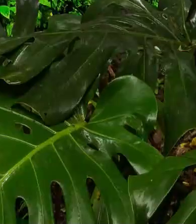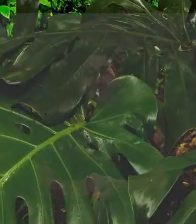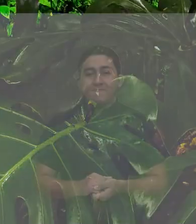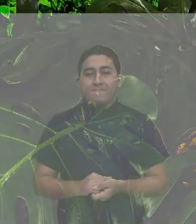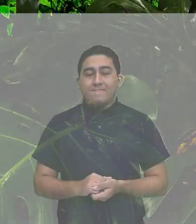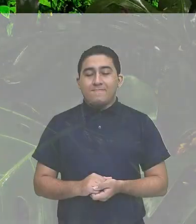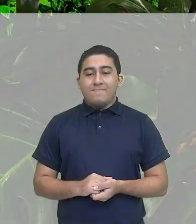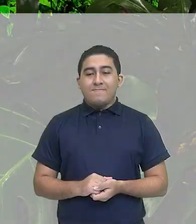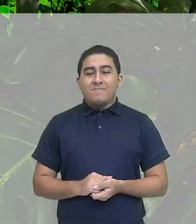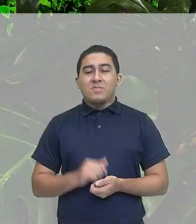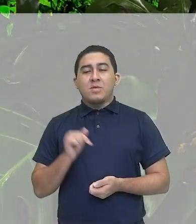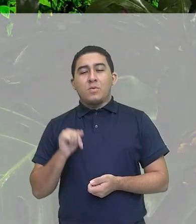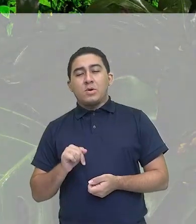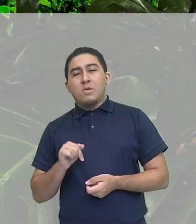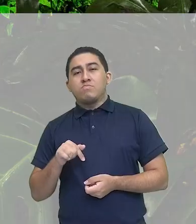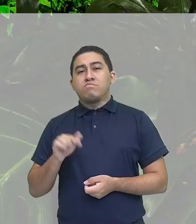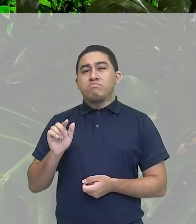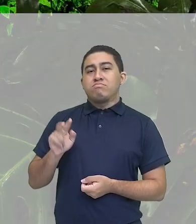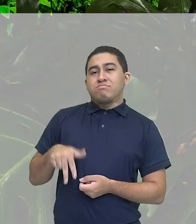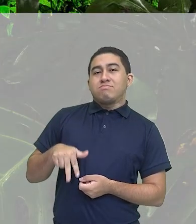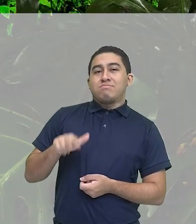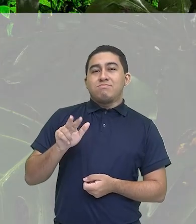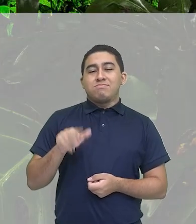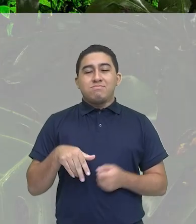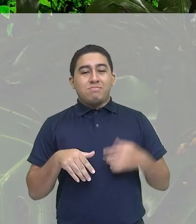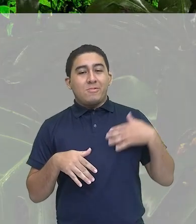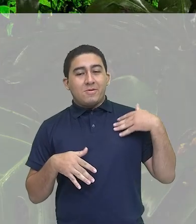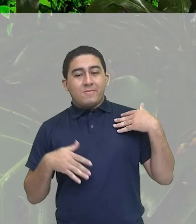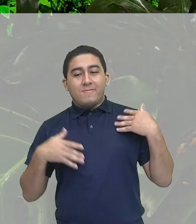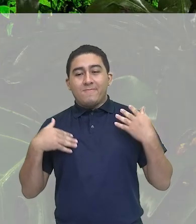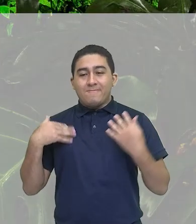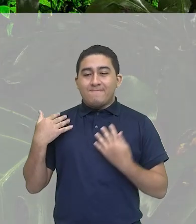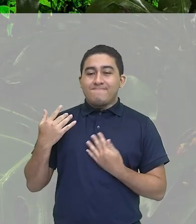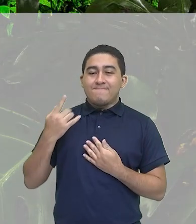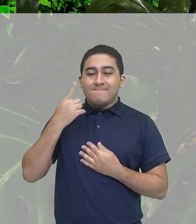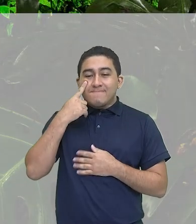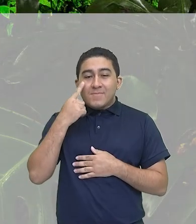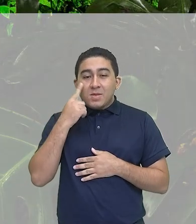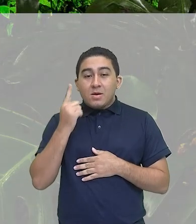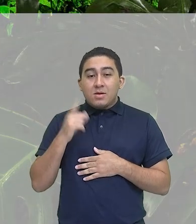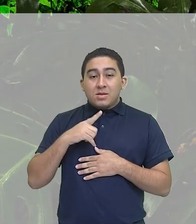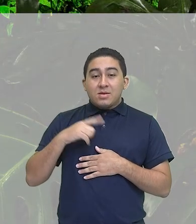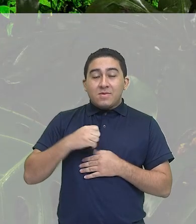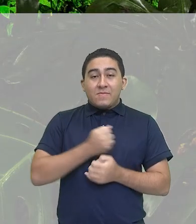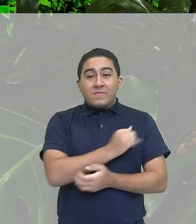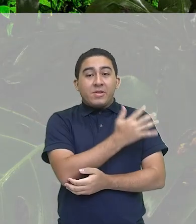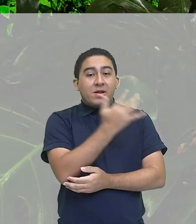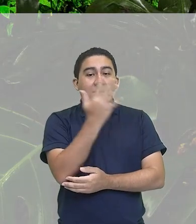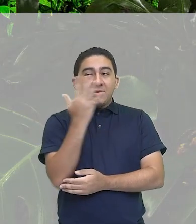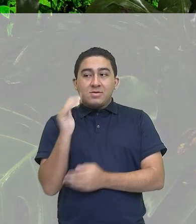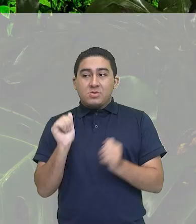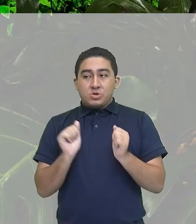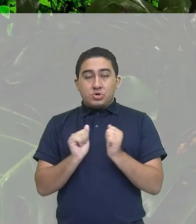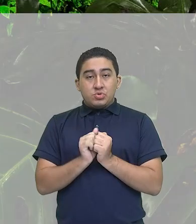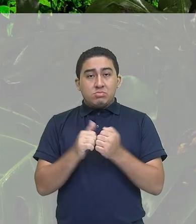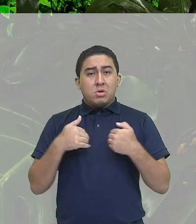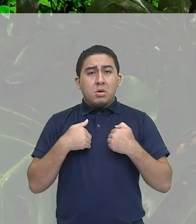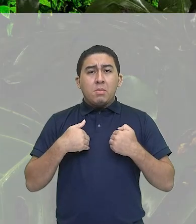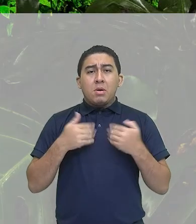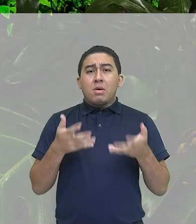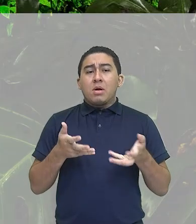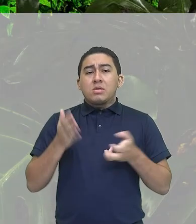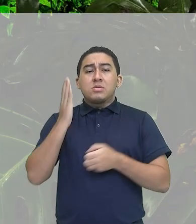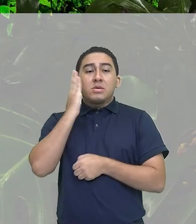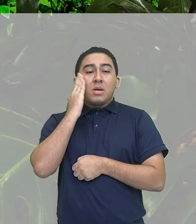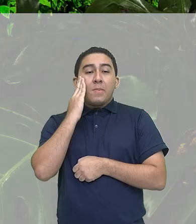Eu estou aqui caminhando, olha só, nessa floresta com esses animais, né? E quero saber aí o que